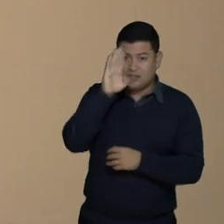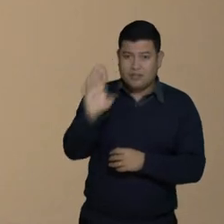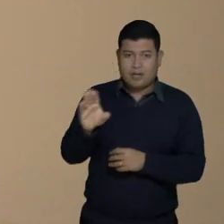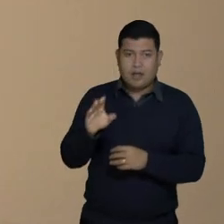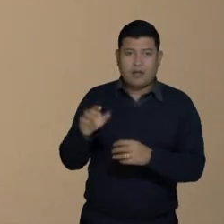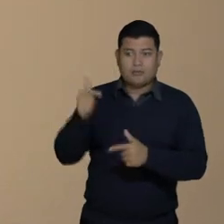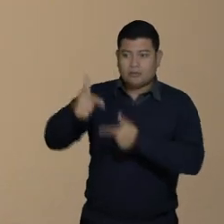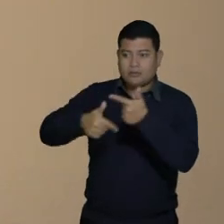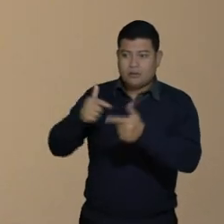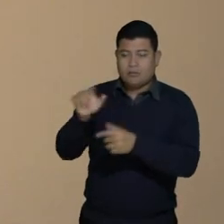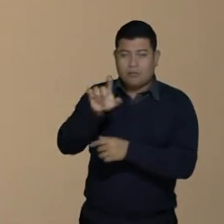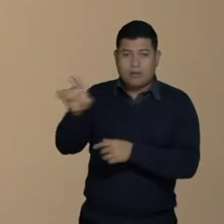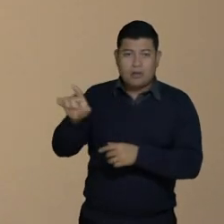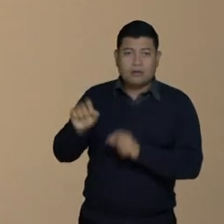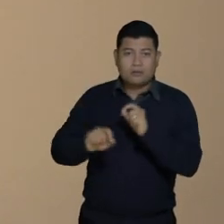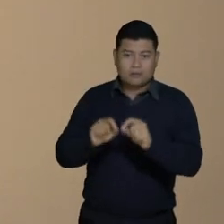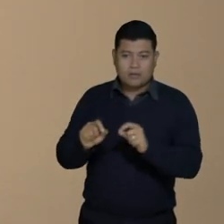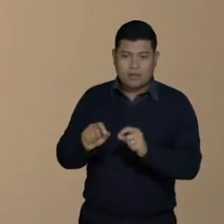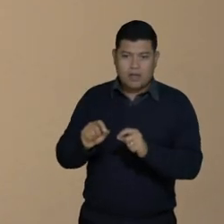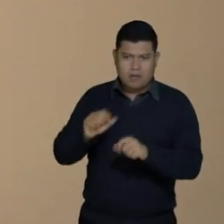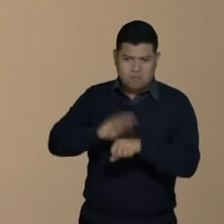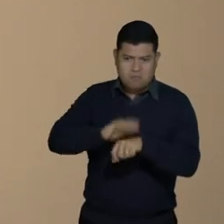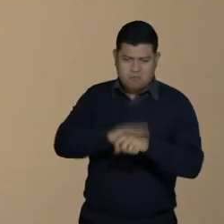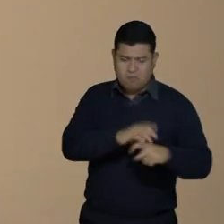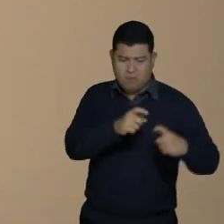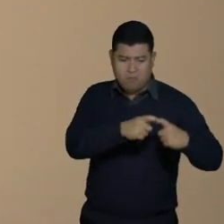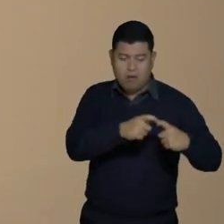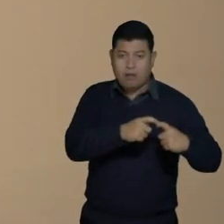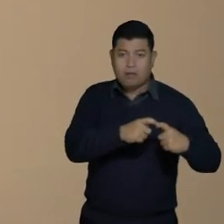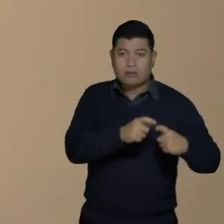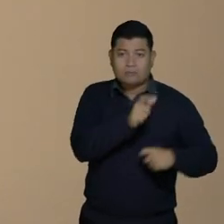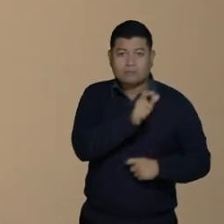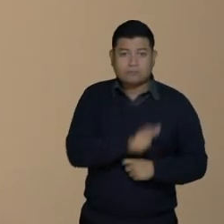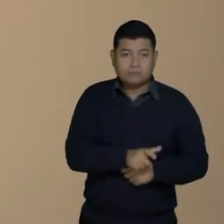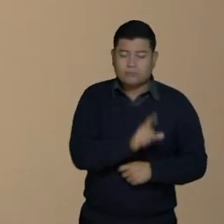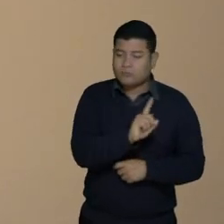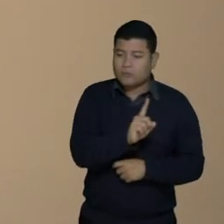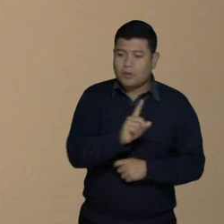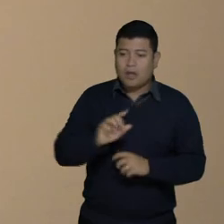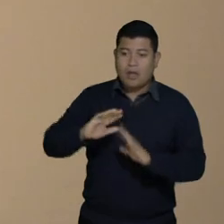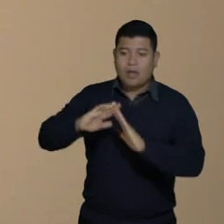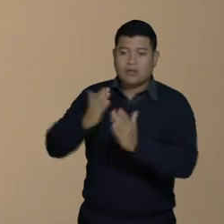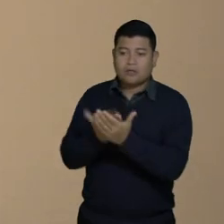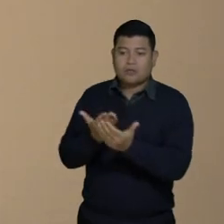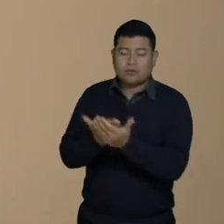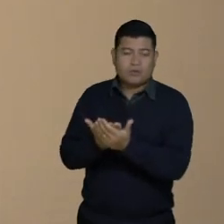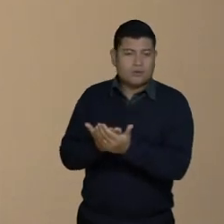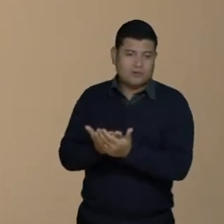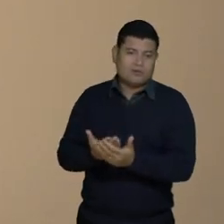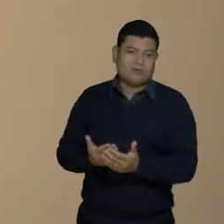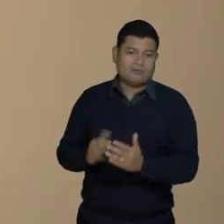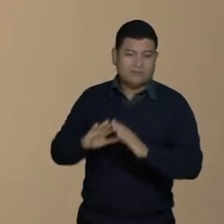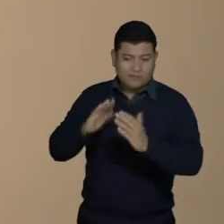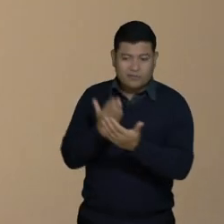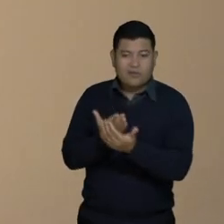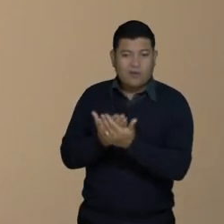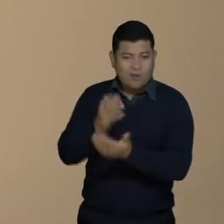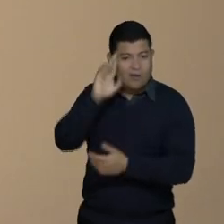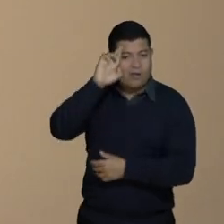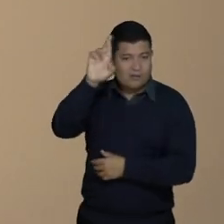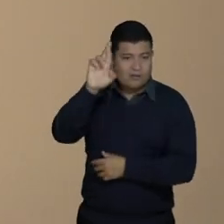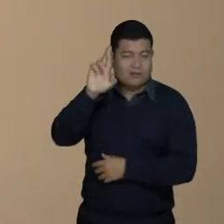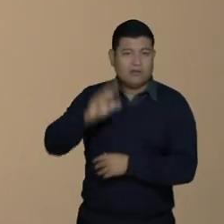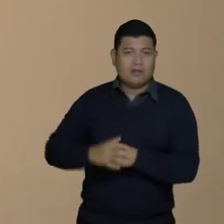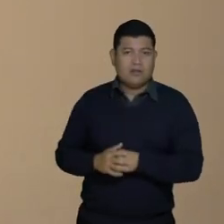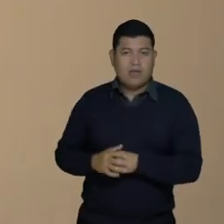é a escola a entrada direta desse serviço e a escola é um serviço